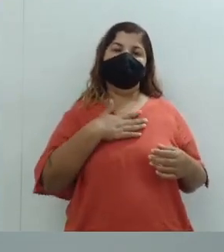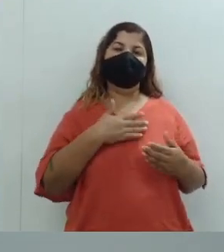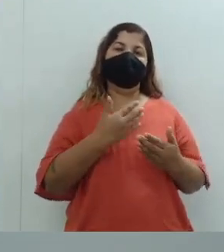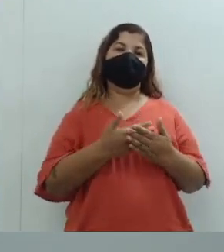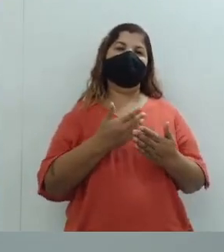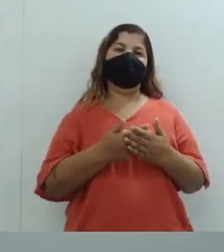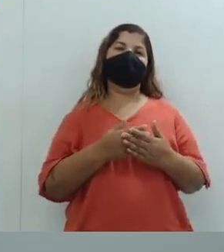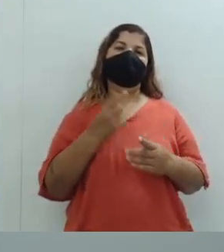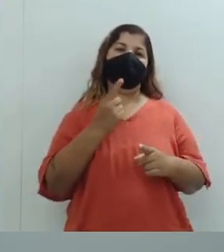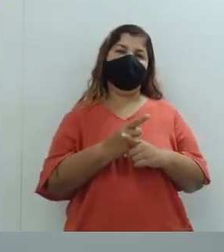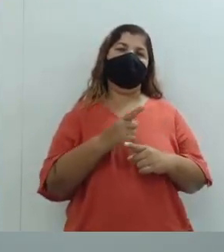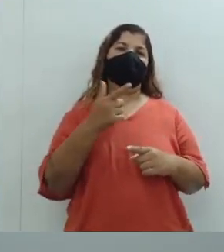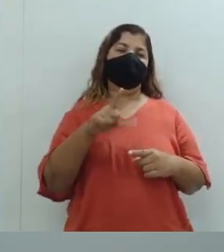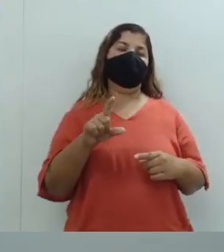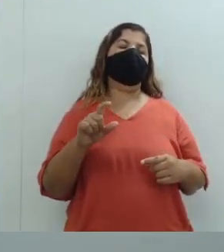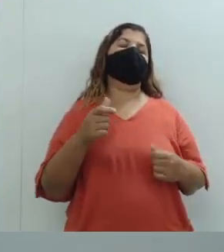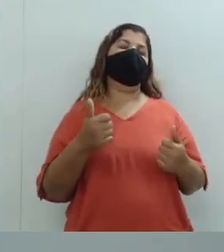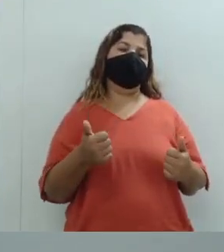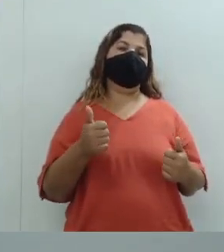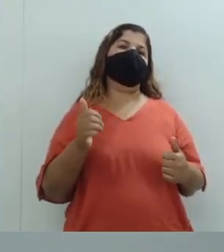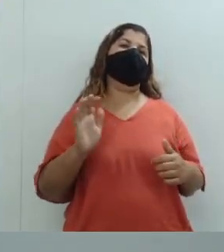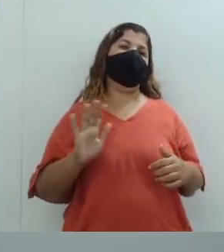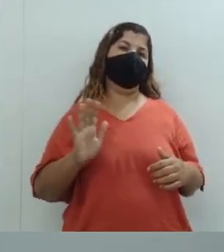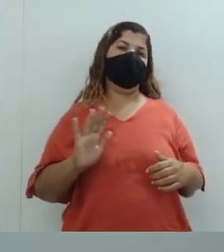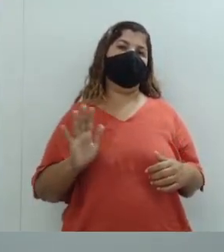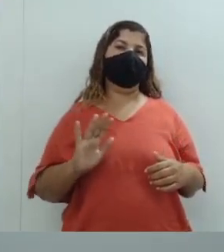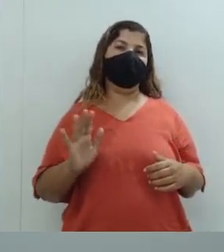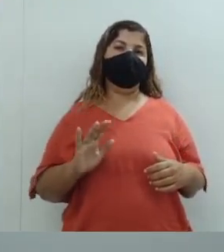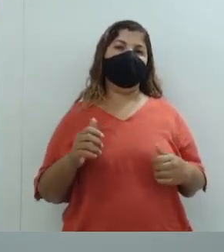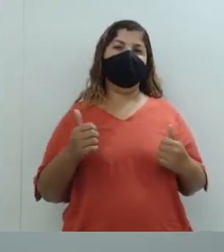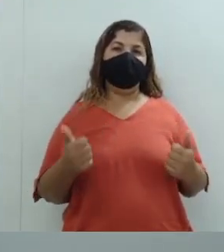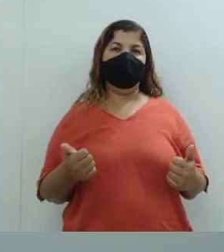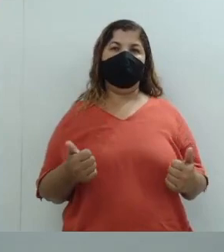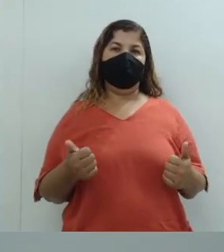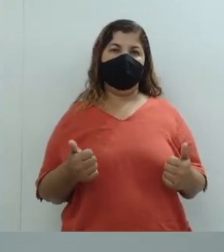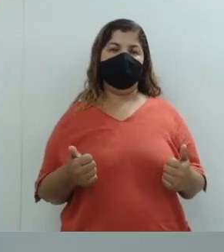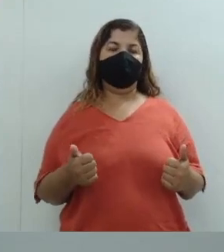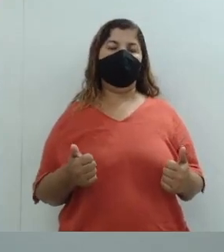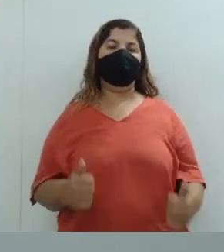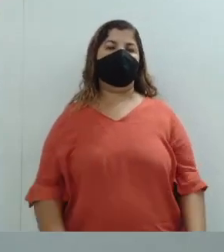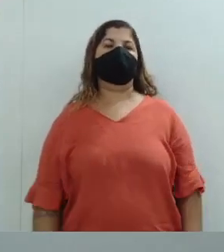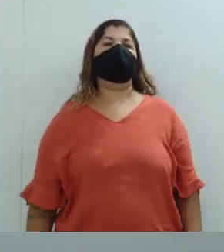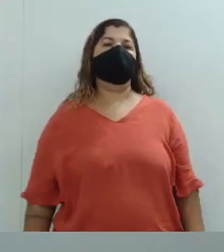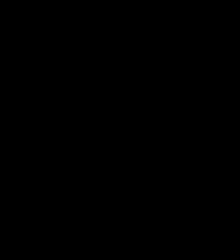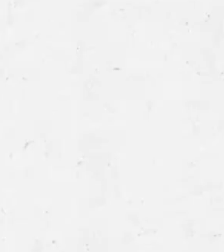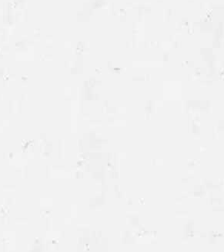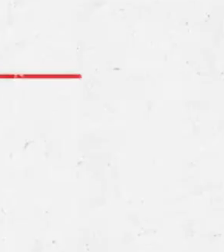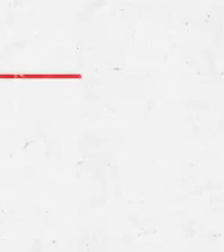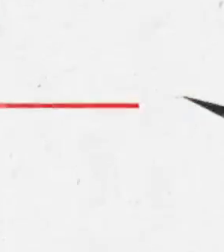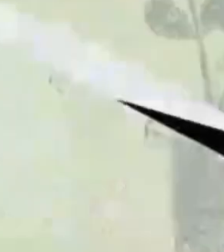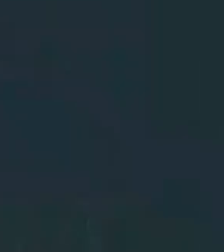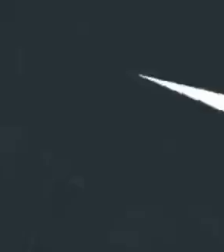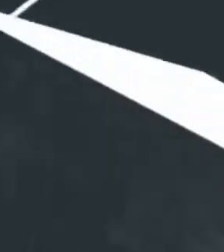aula e a gente se encontra em outra oportunidade. Então, galera, uma ótima semana para vocês e até a próxima aula.